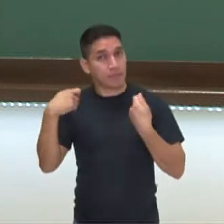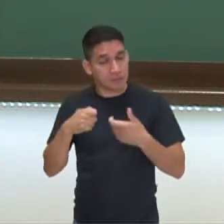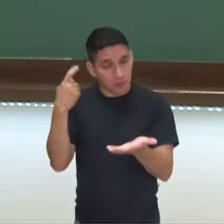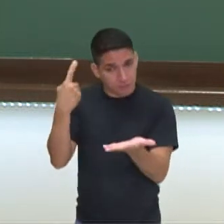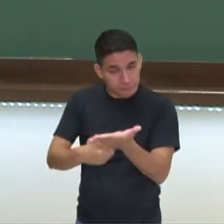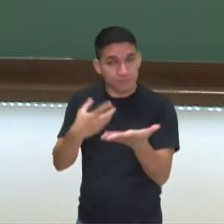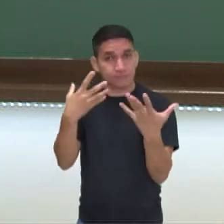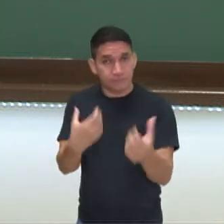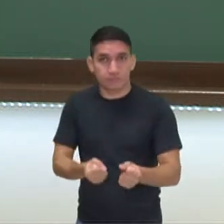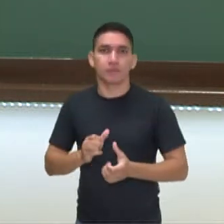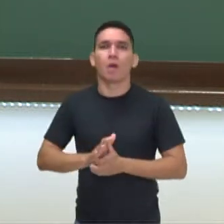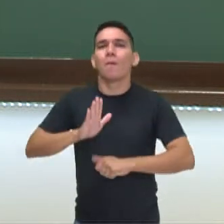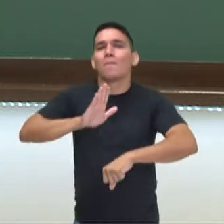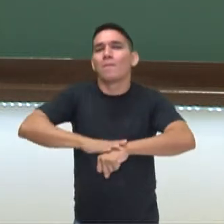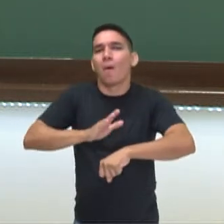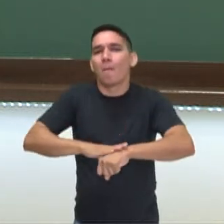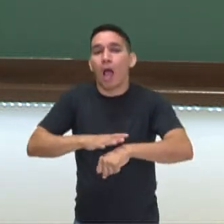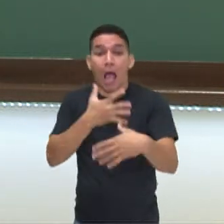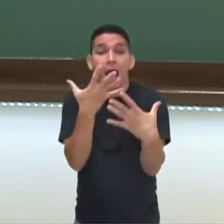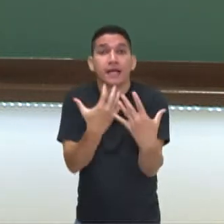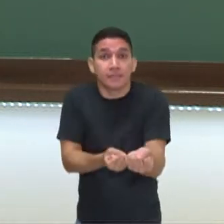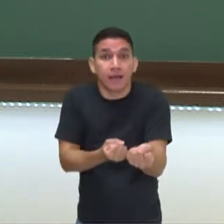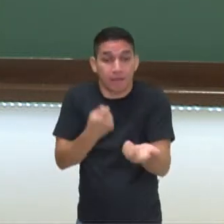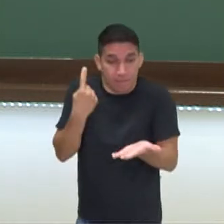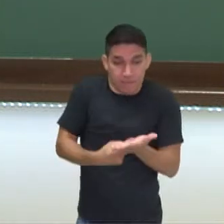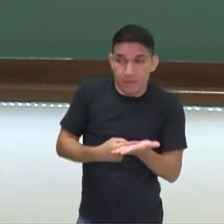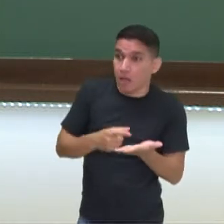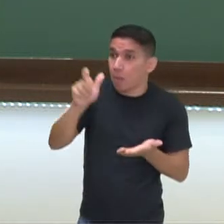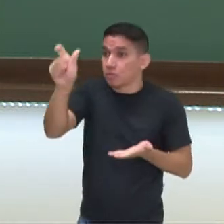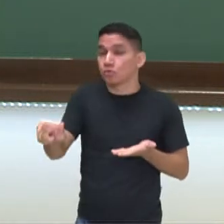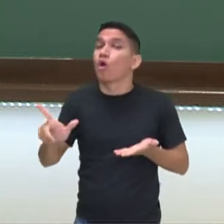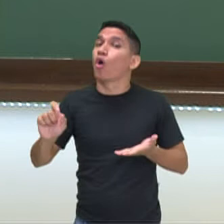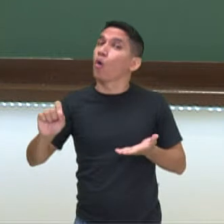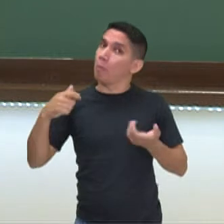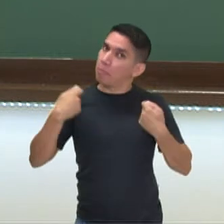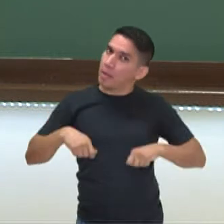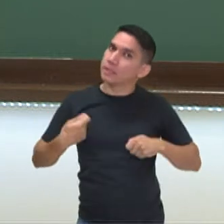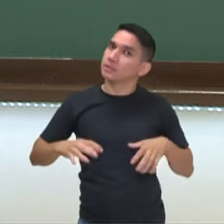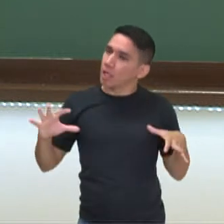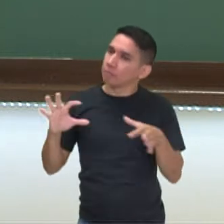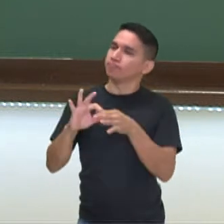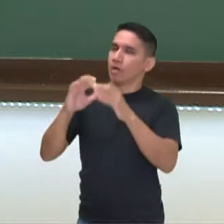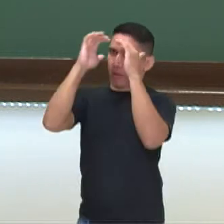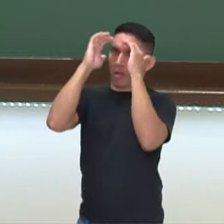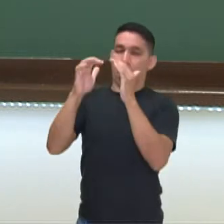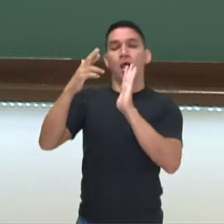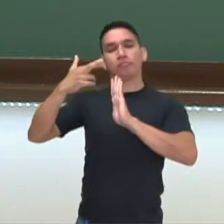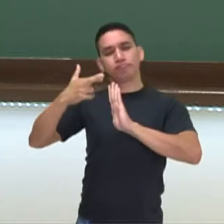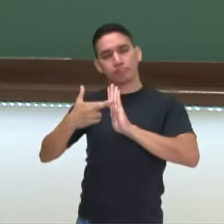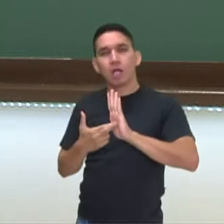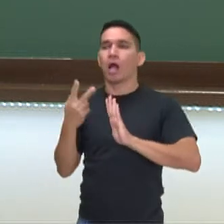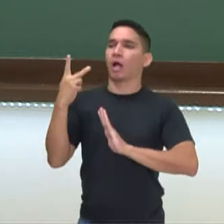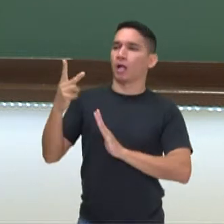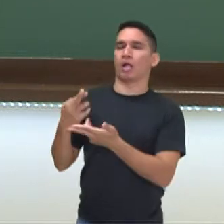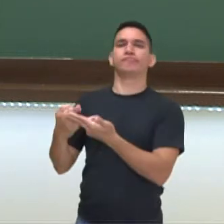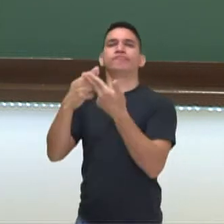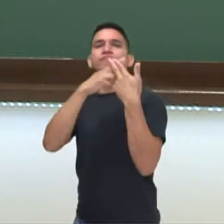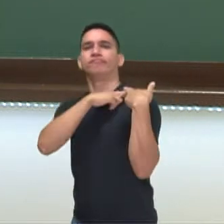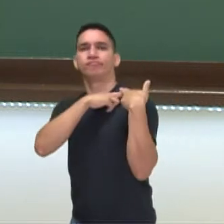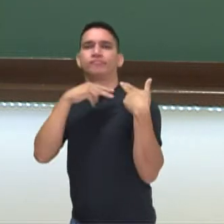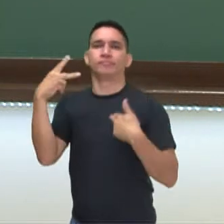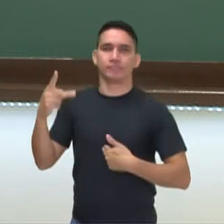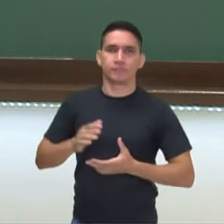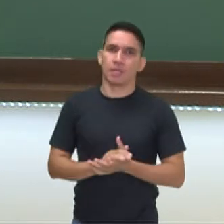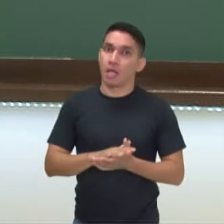compromisso. Quando assumimos um compromisso com alguém, temos que ser responsáveis. Então vejam que compromisso